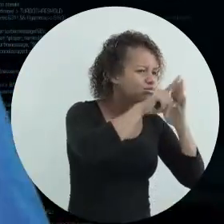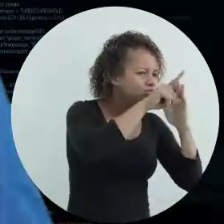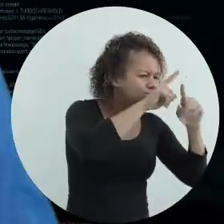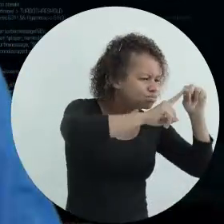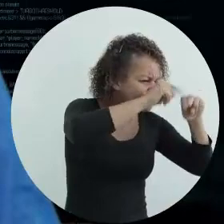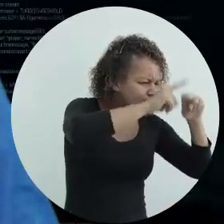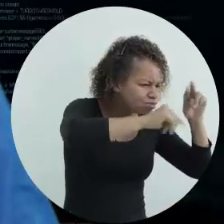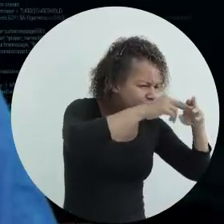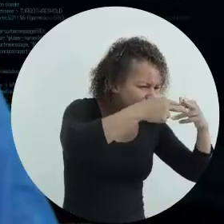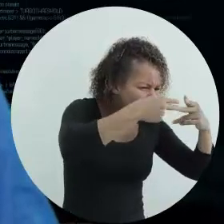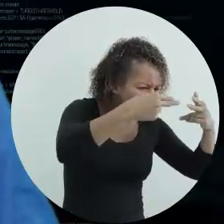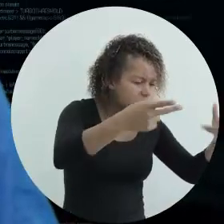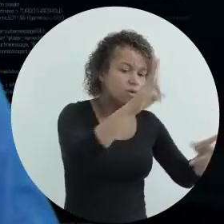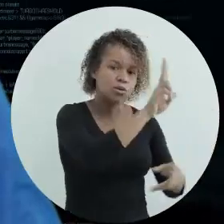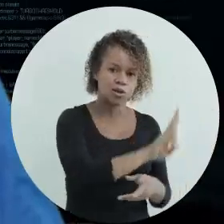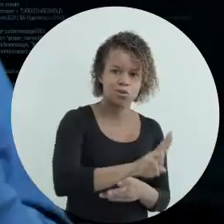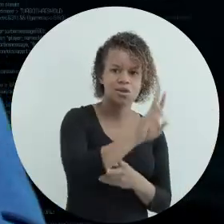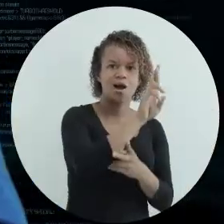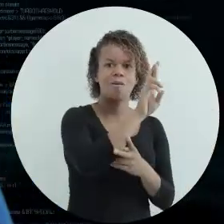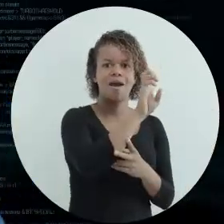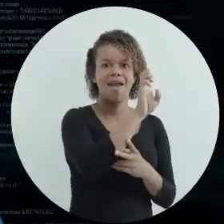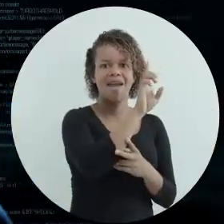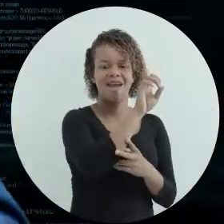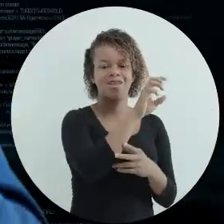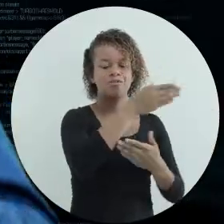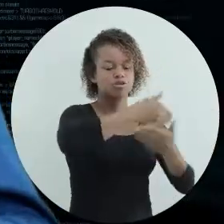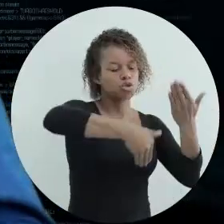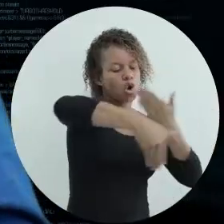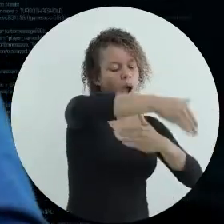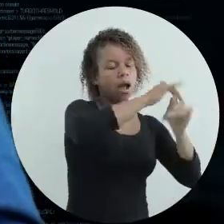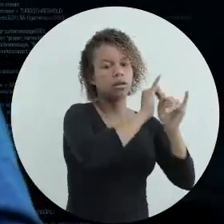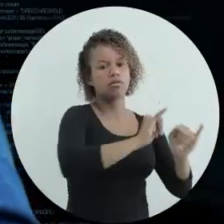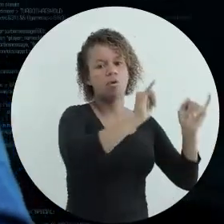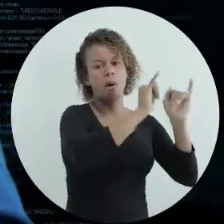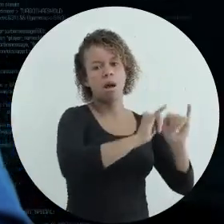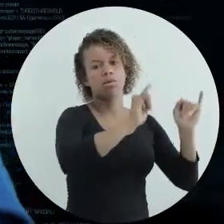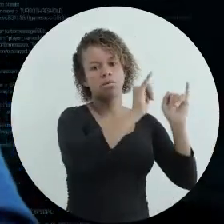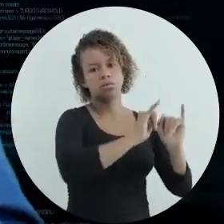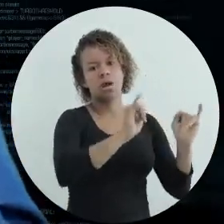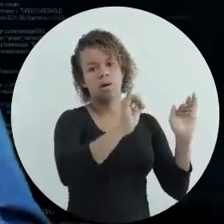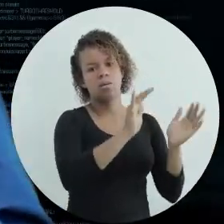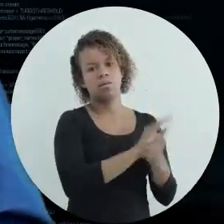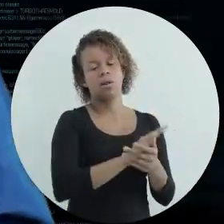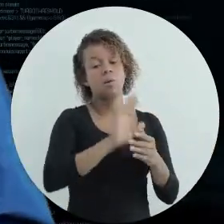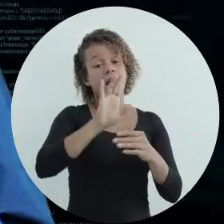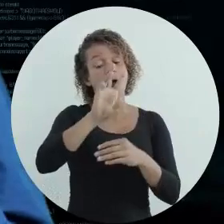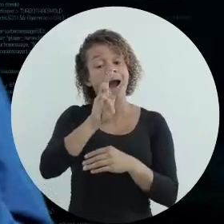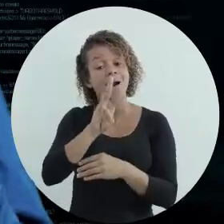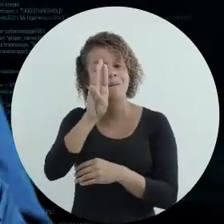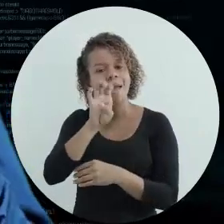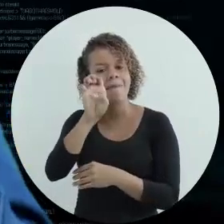rede de troca de informação. A web ela é composta de